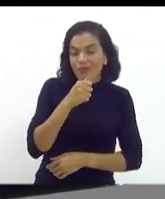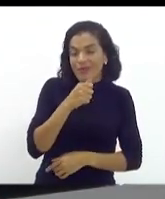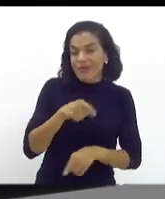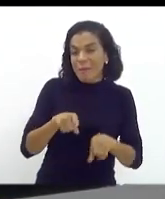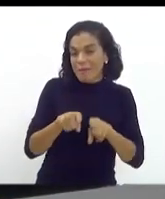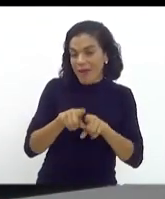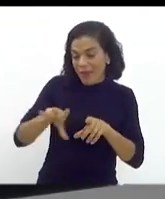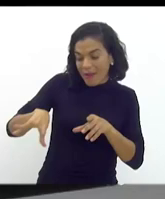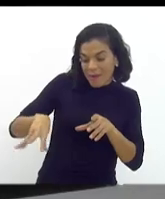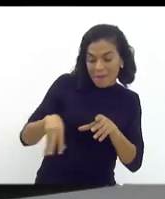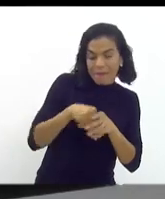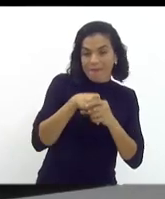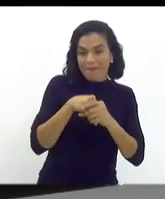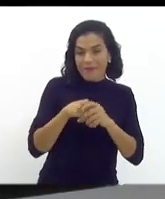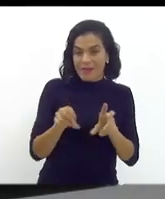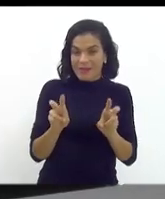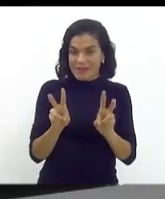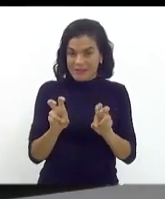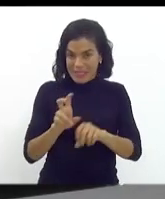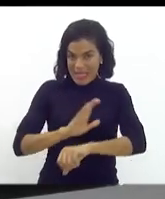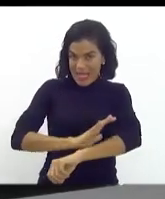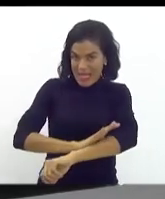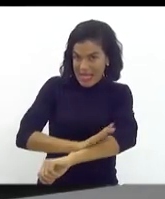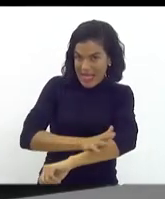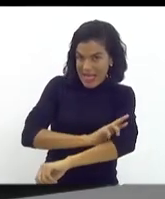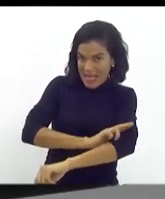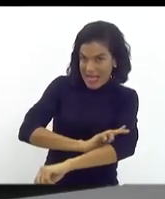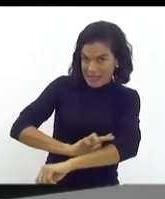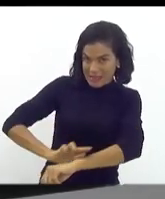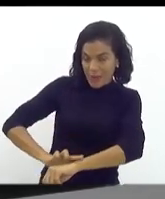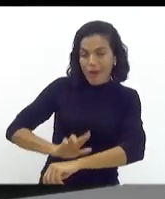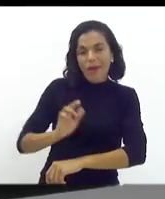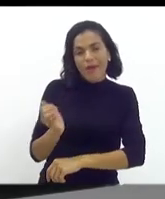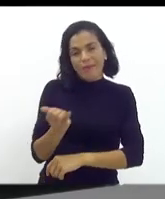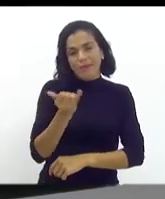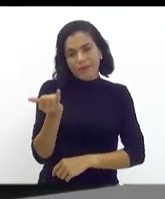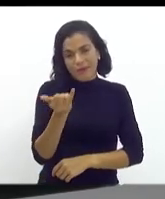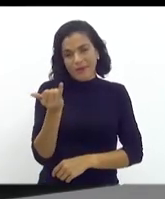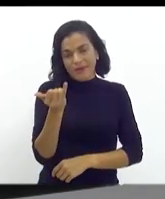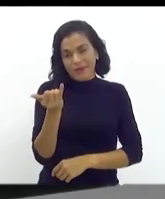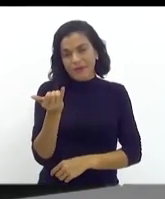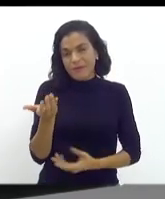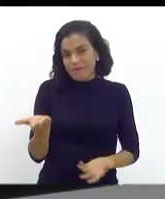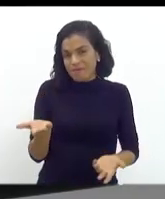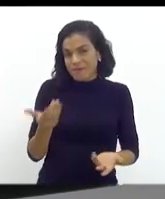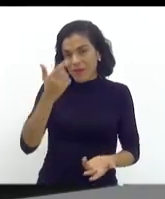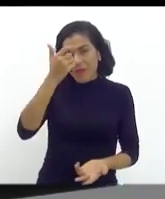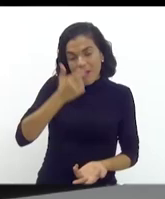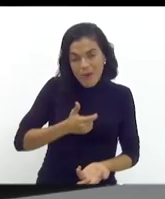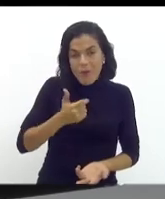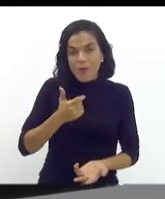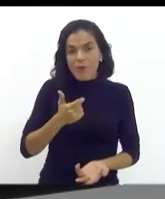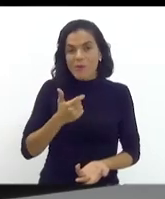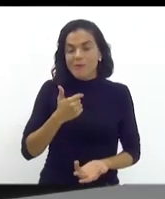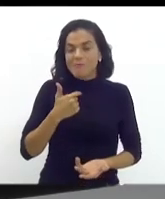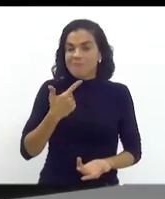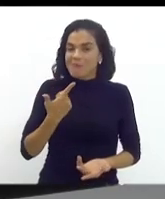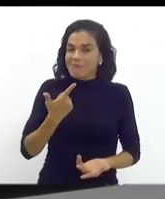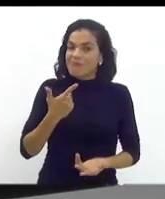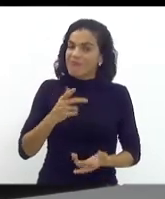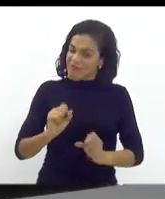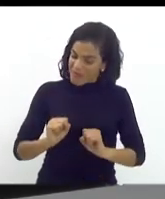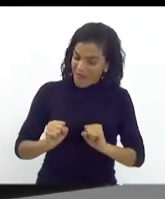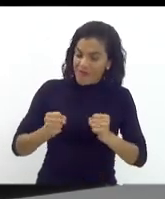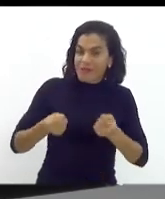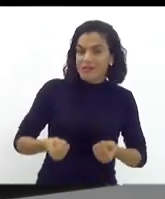tangenciar a questão racial que é muito importante e eu sou uma entusiasta do